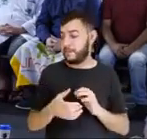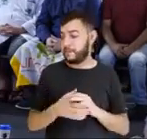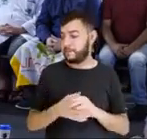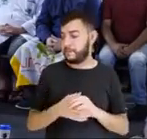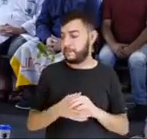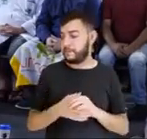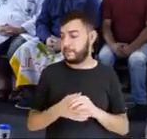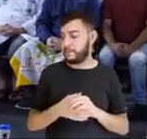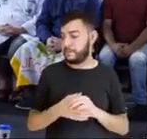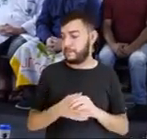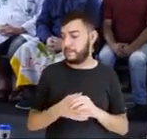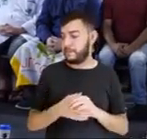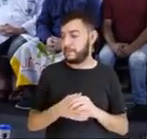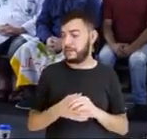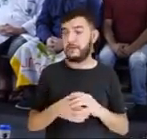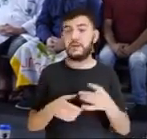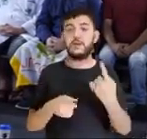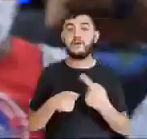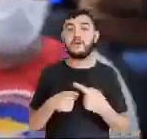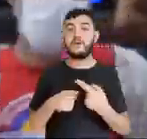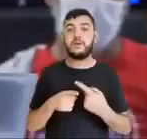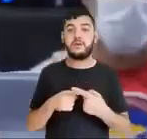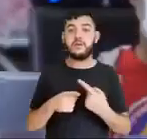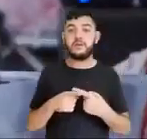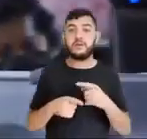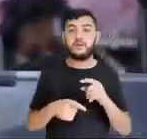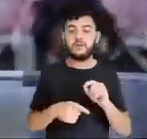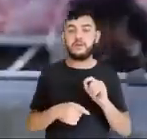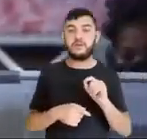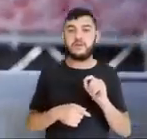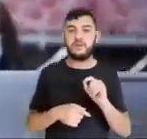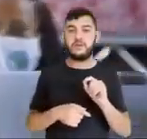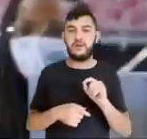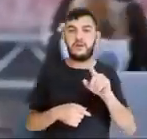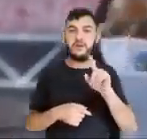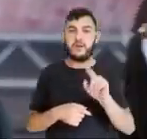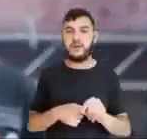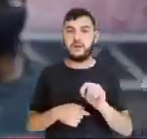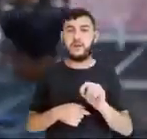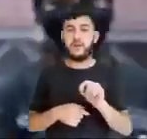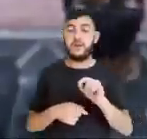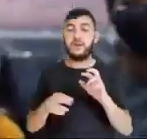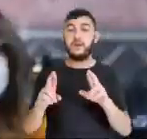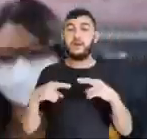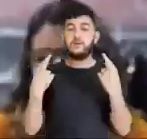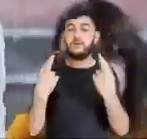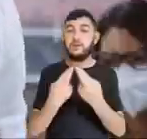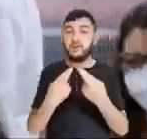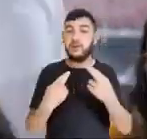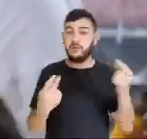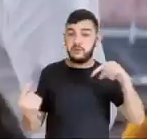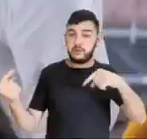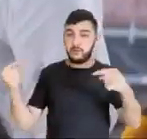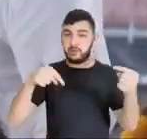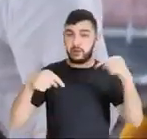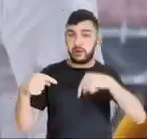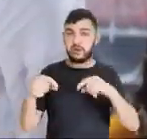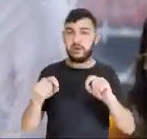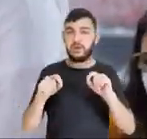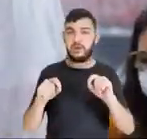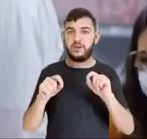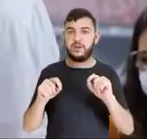Porque se eu, ao invés de vir aqui fazer uma reunião com vocês, eu colocasse uma calça